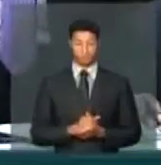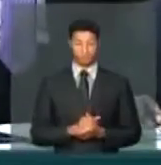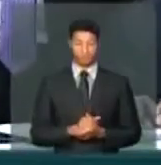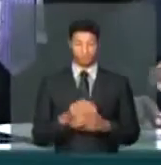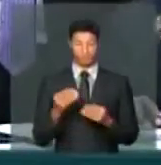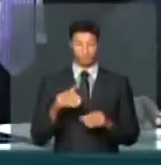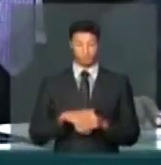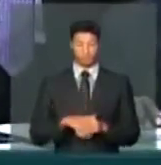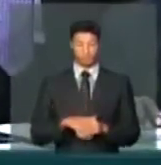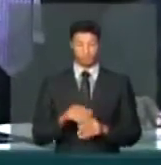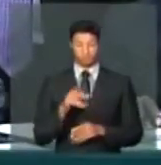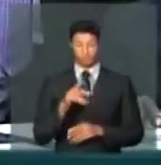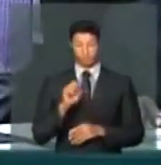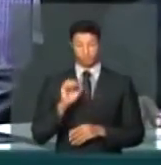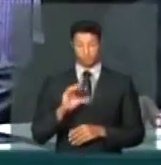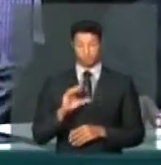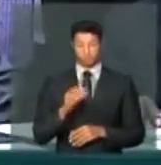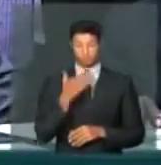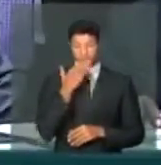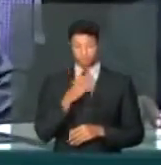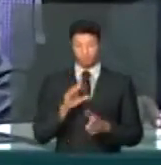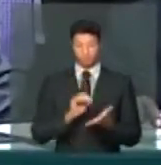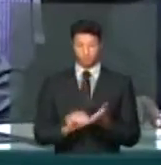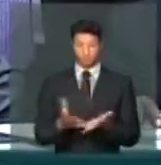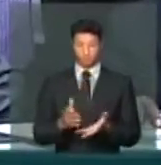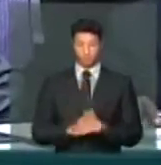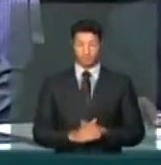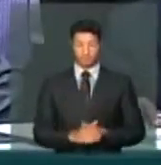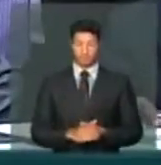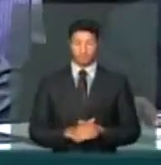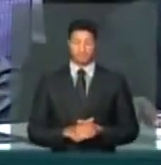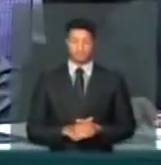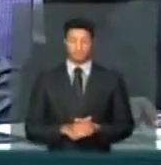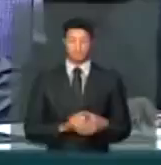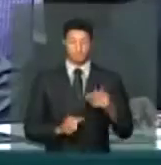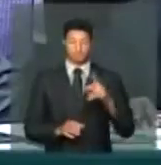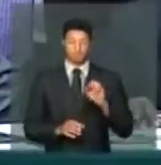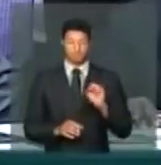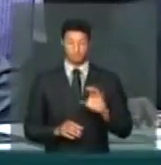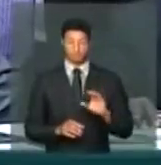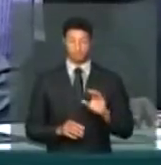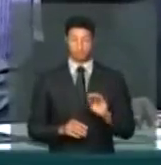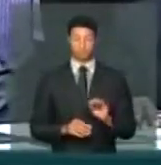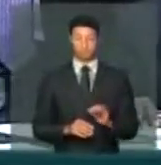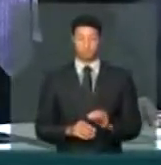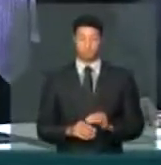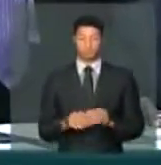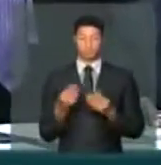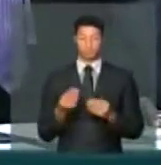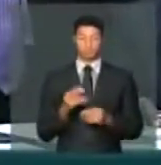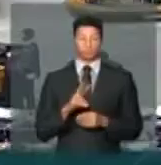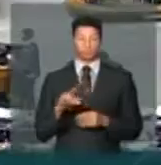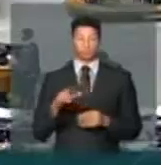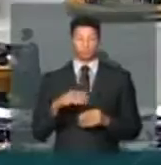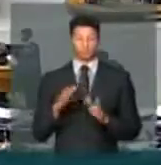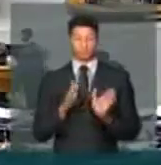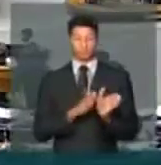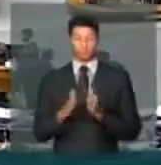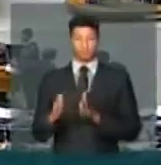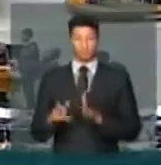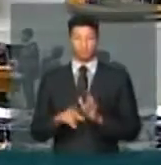Como vota, o PSC pede orientação. Senhor presidente, como o PSC está no